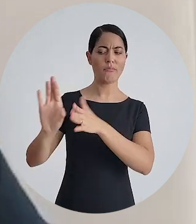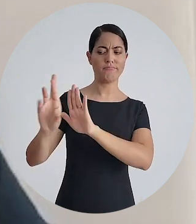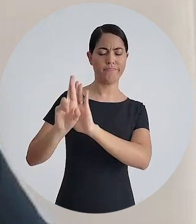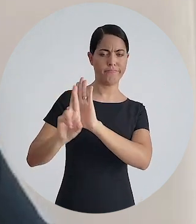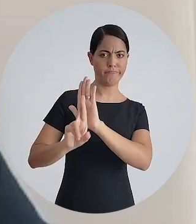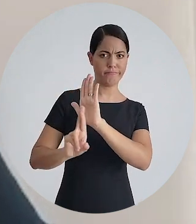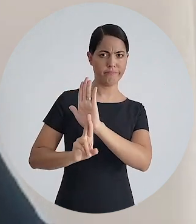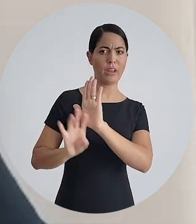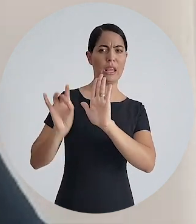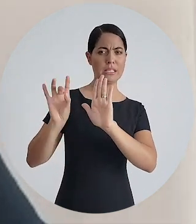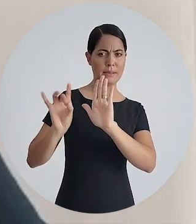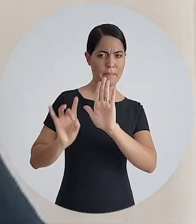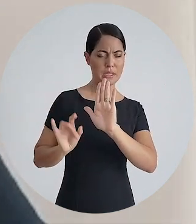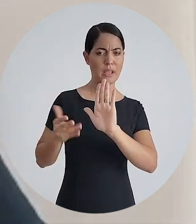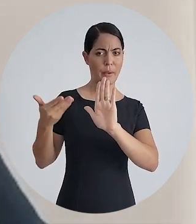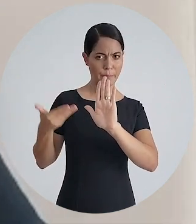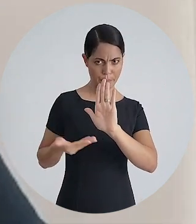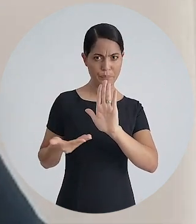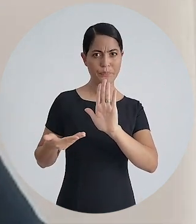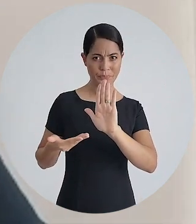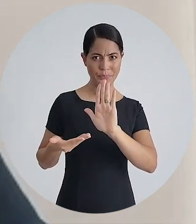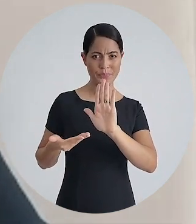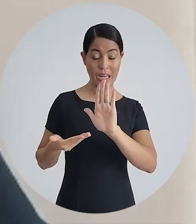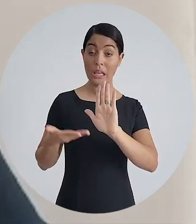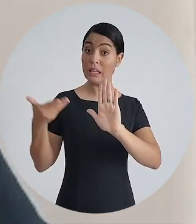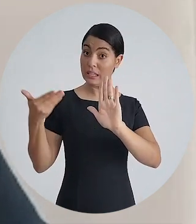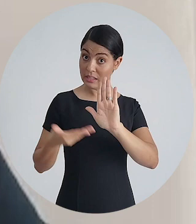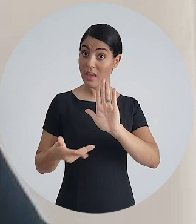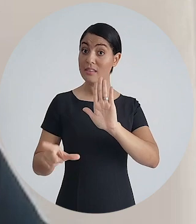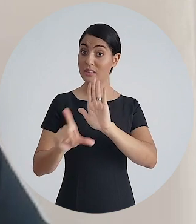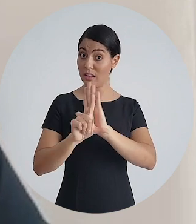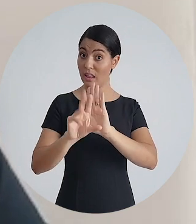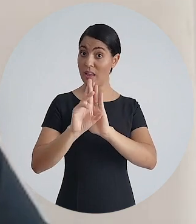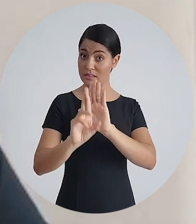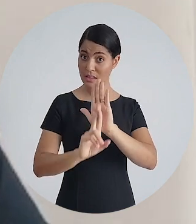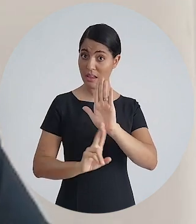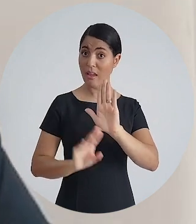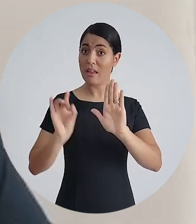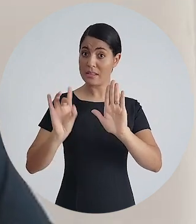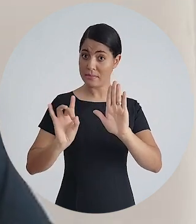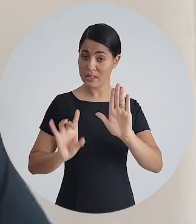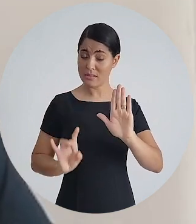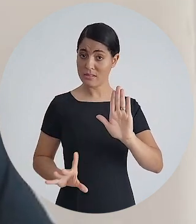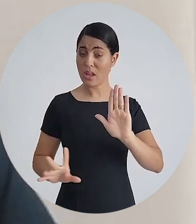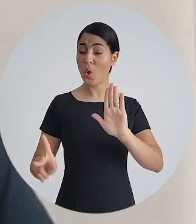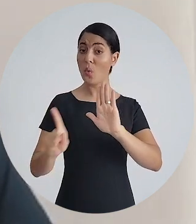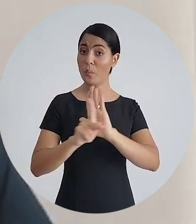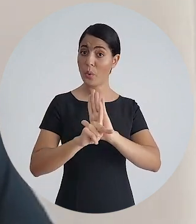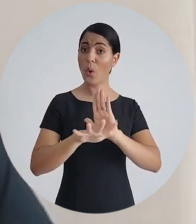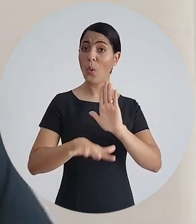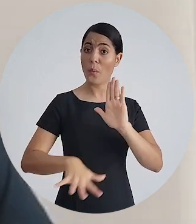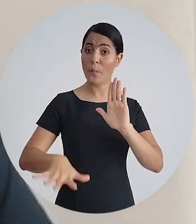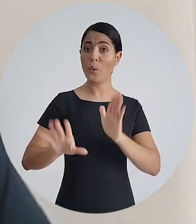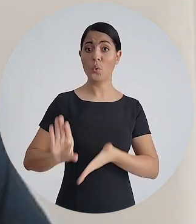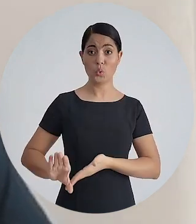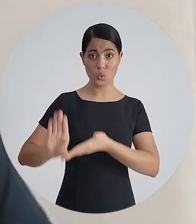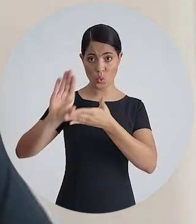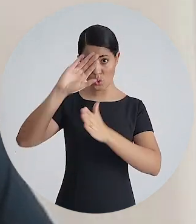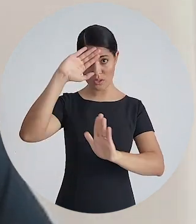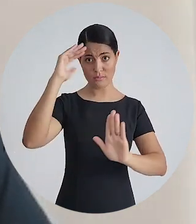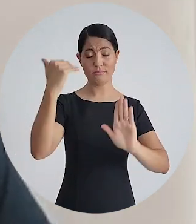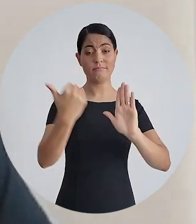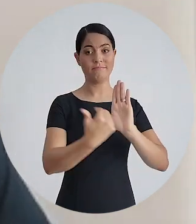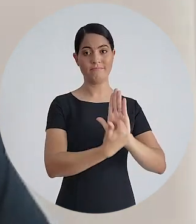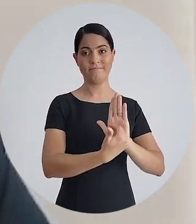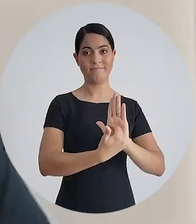uma norma especial e, sobretudo, é ela que traça efetivamente os procedimentos adotados